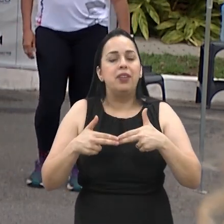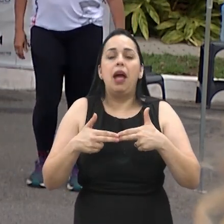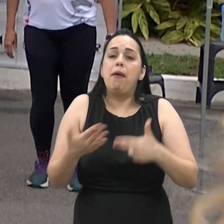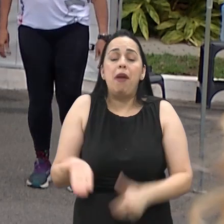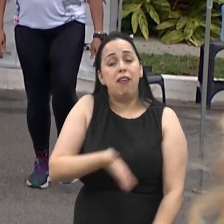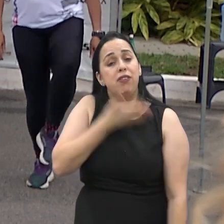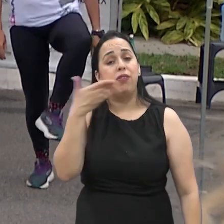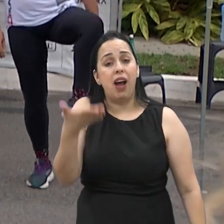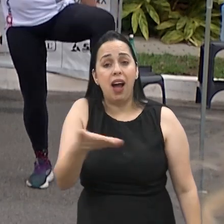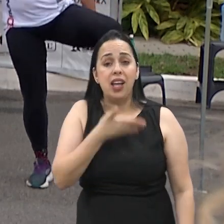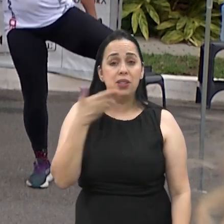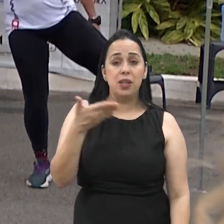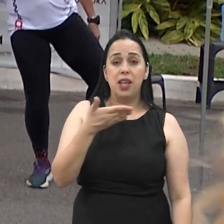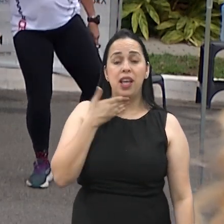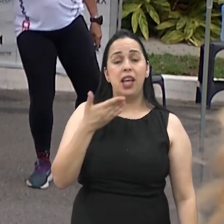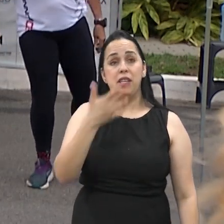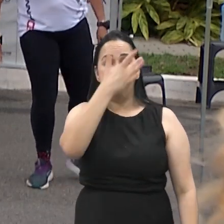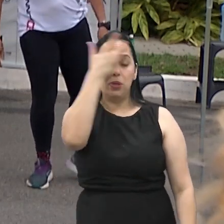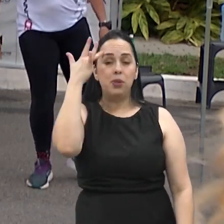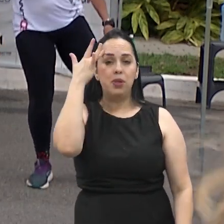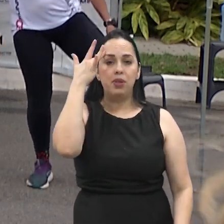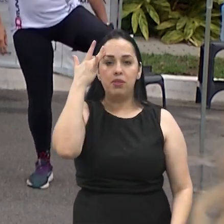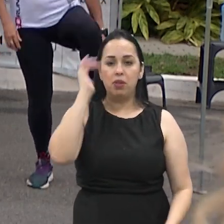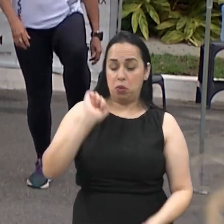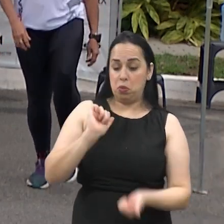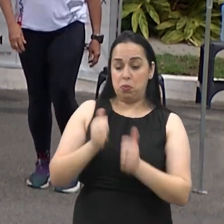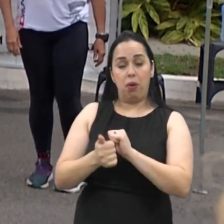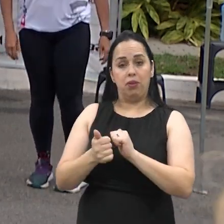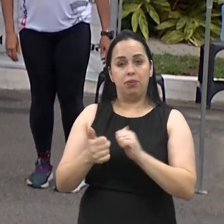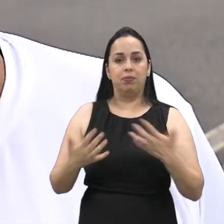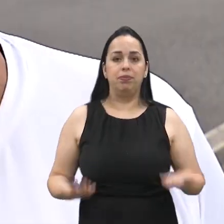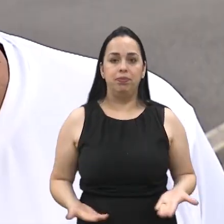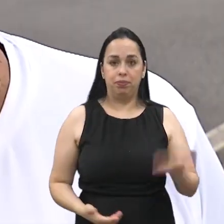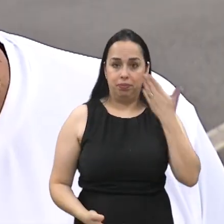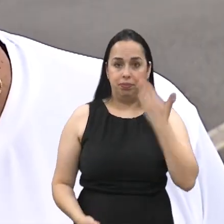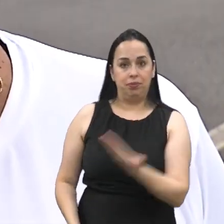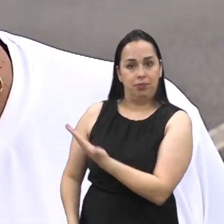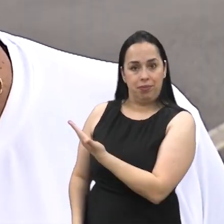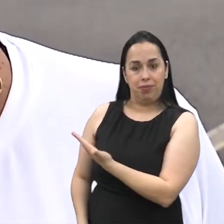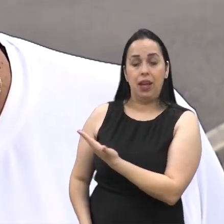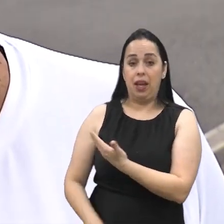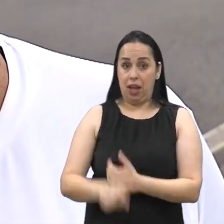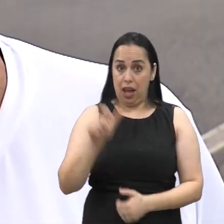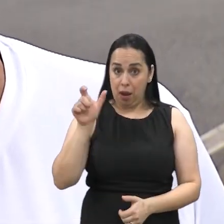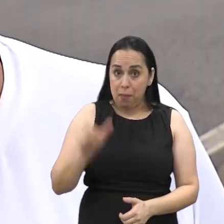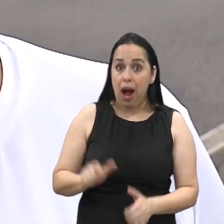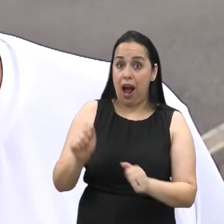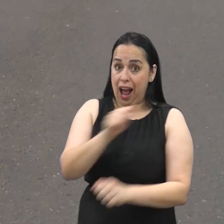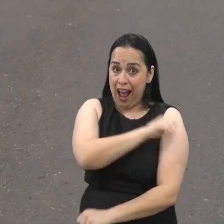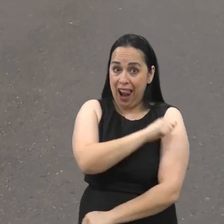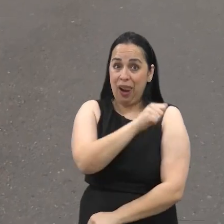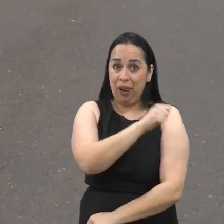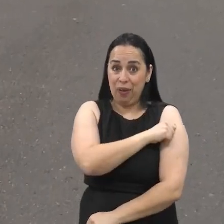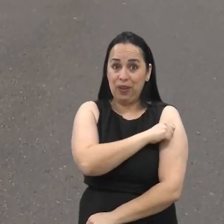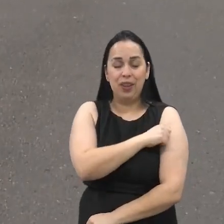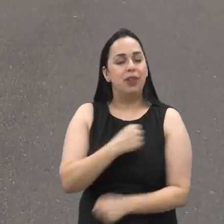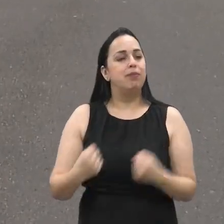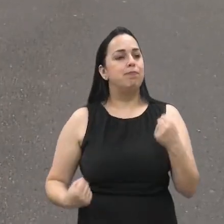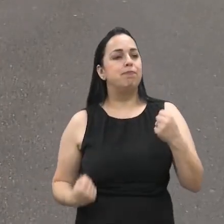a forma mais fácil das pessoas terem esse esporte ao ar livre. A Araceli é uma das alunas do grupo